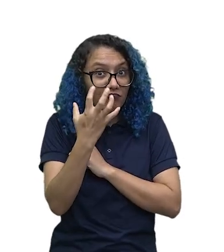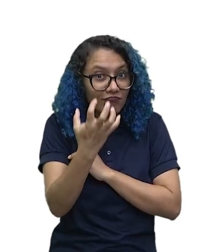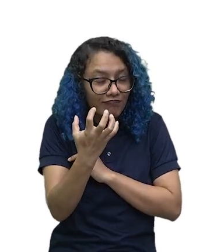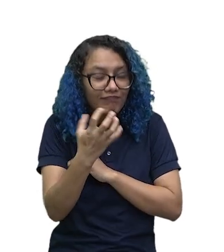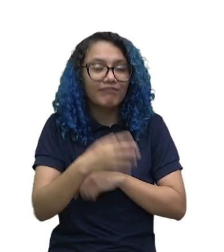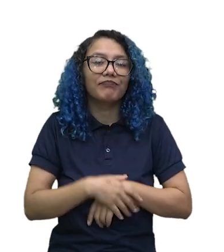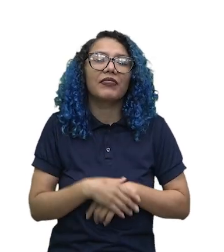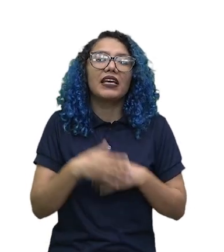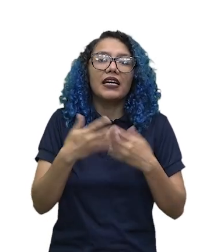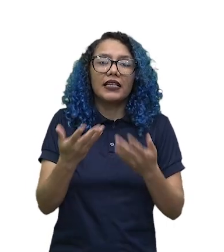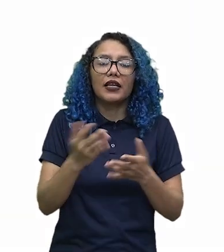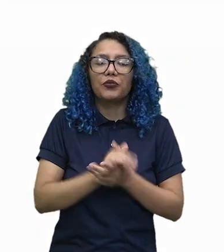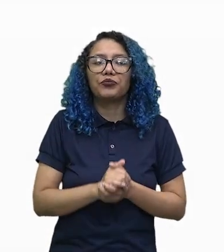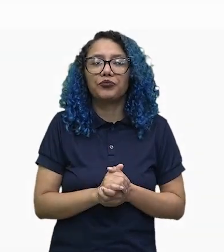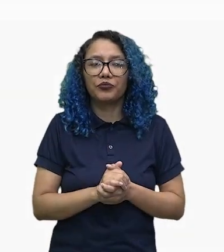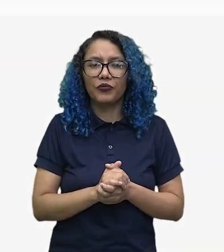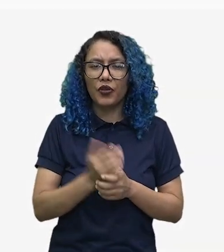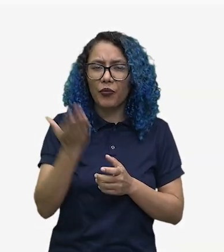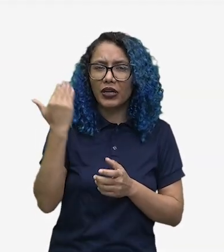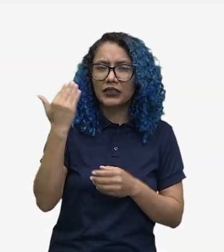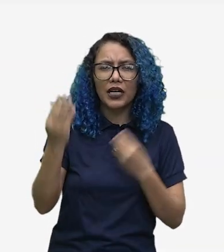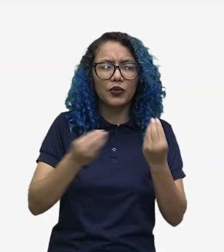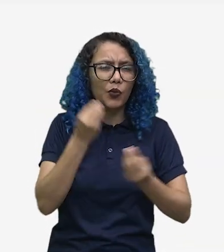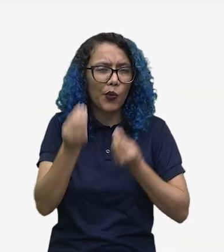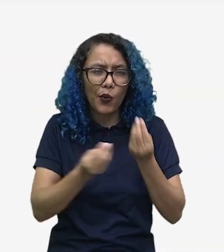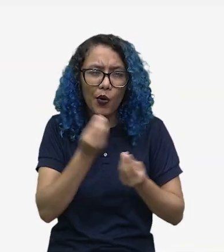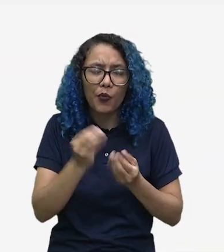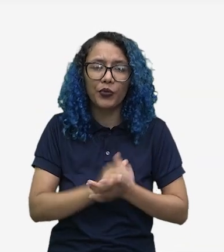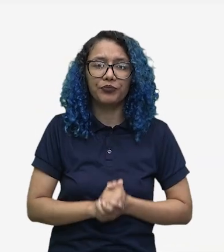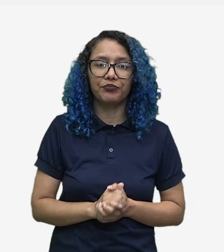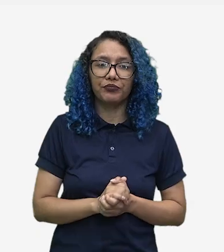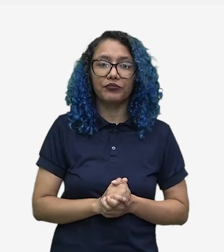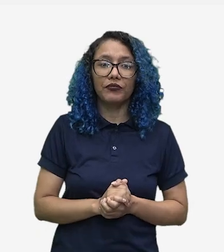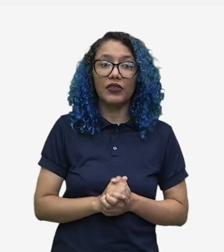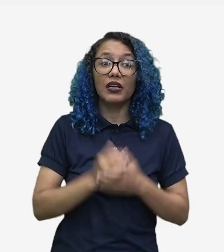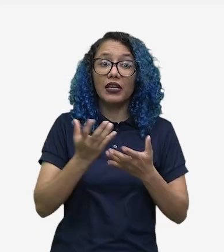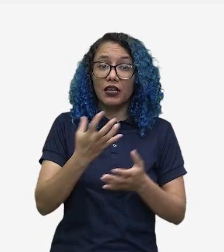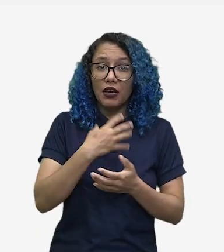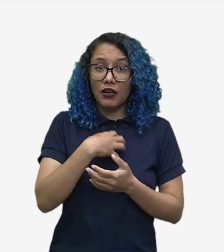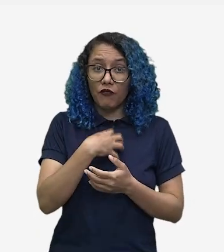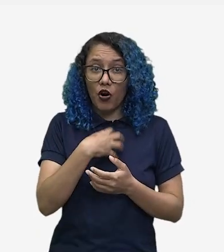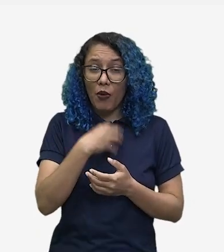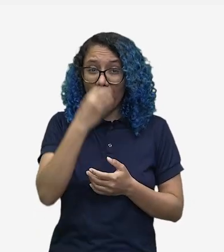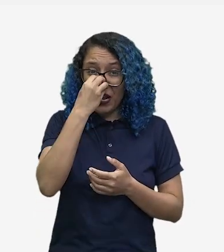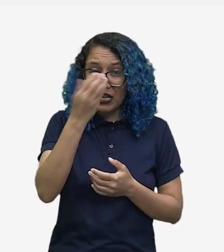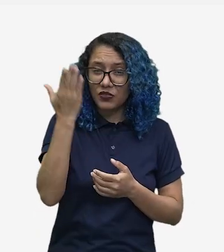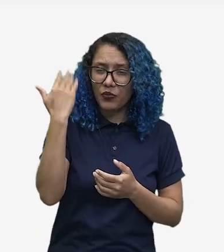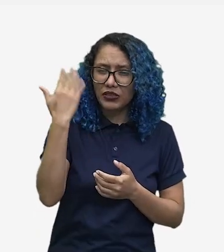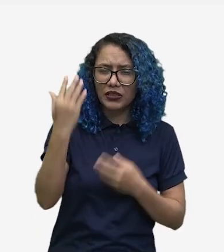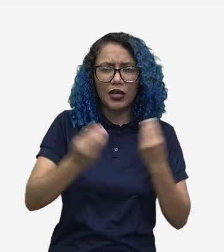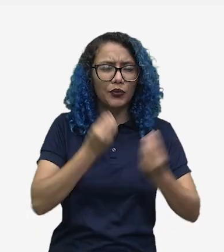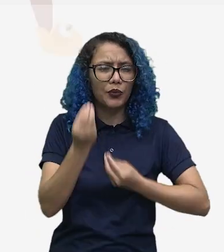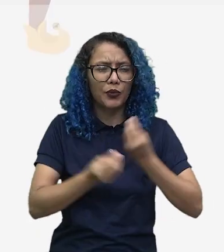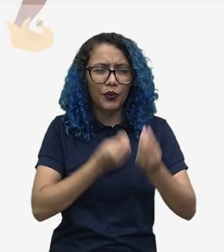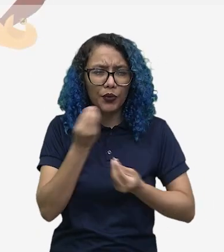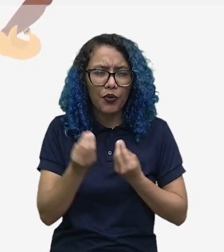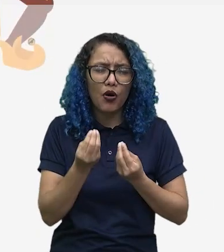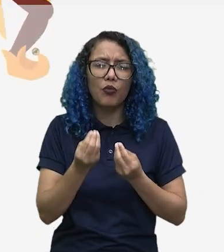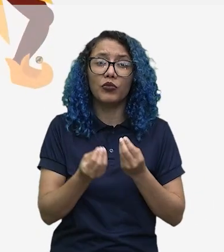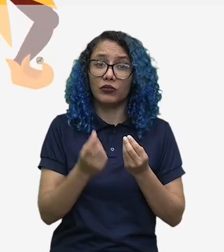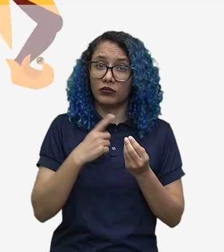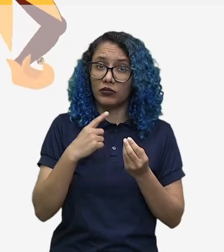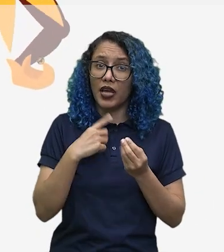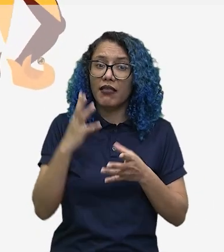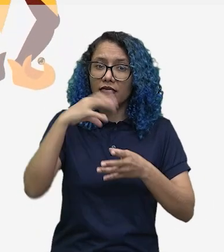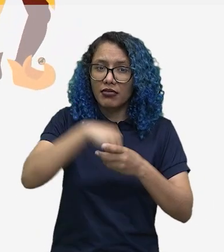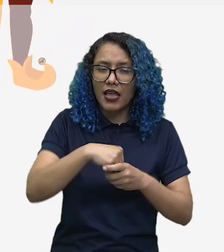encantamento. Origens antigas. As primeiras manifestações do que hoje chamamos de palhaço surgem